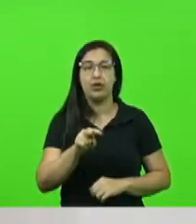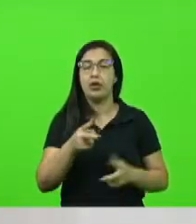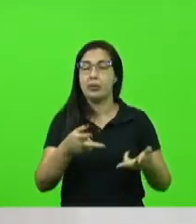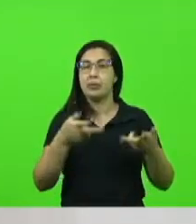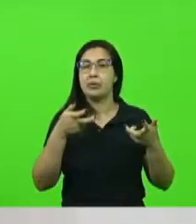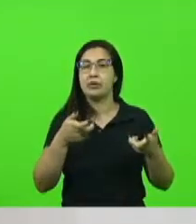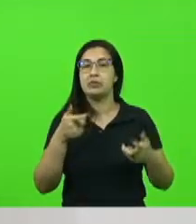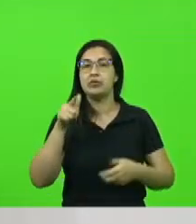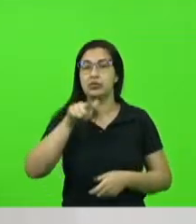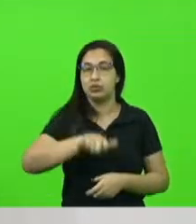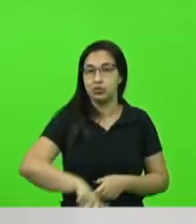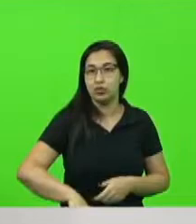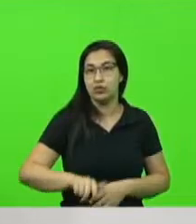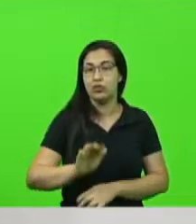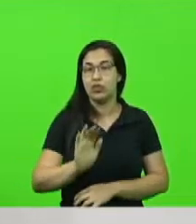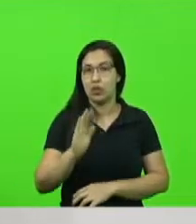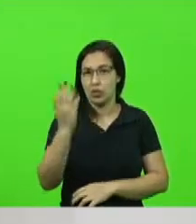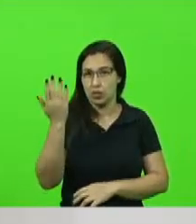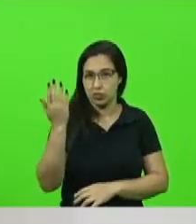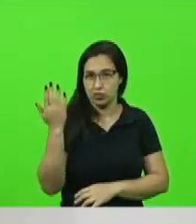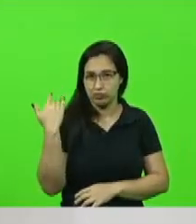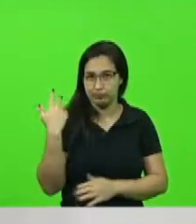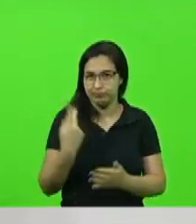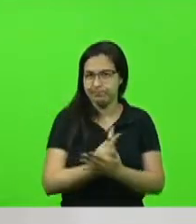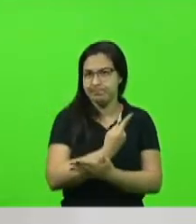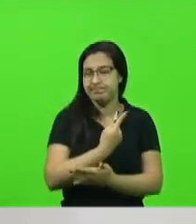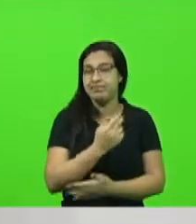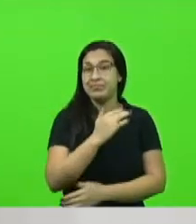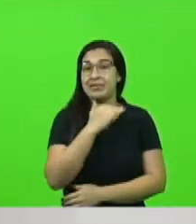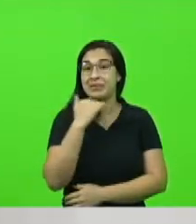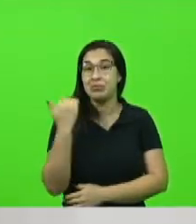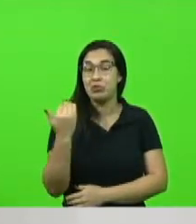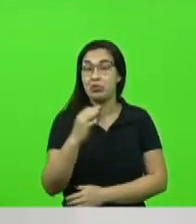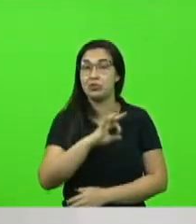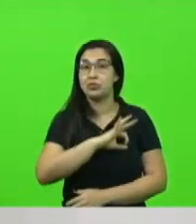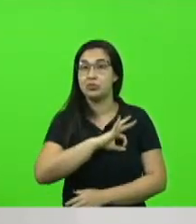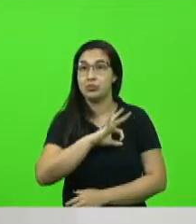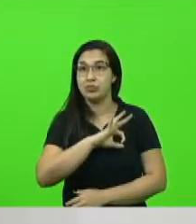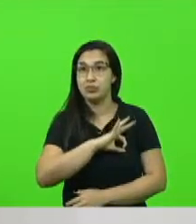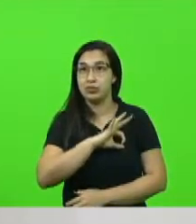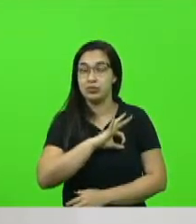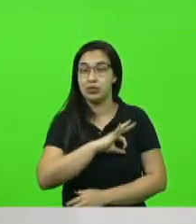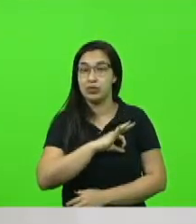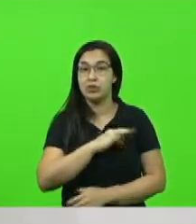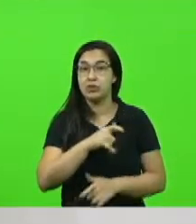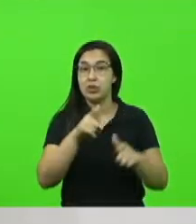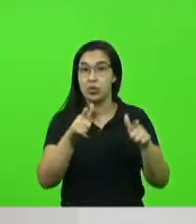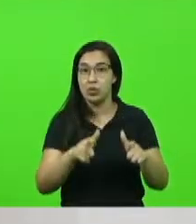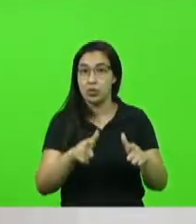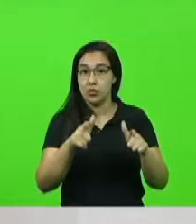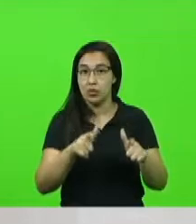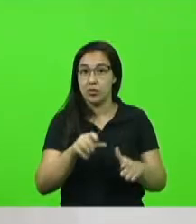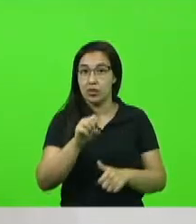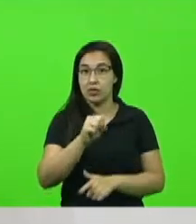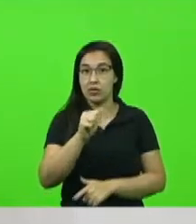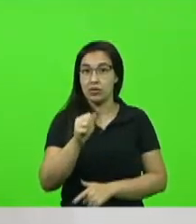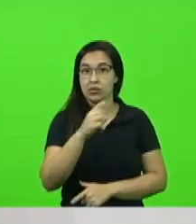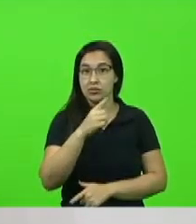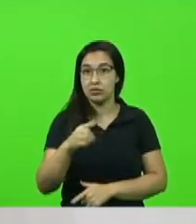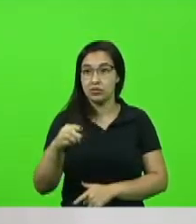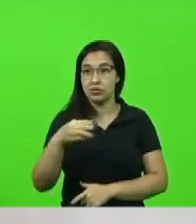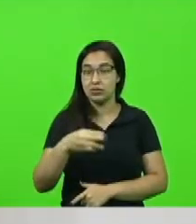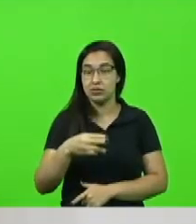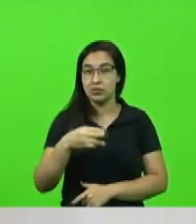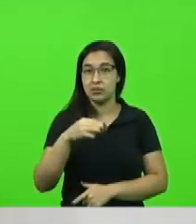aquele caso da morte do policial lá em São Miguel do Oeste pela própria filha, e